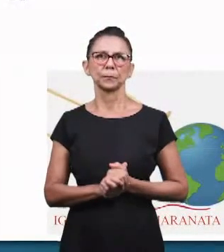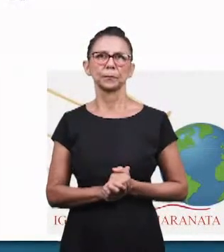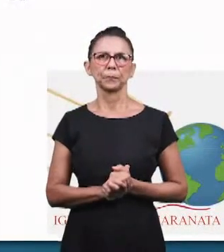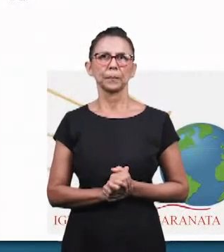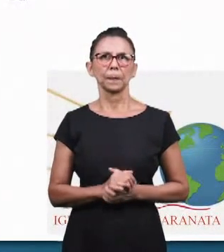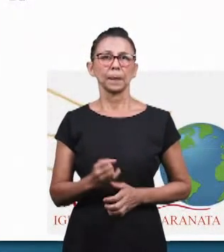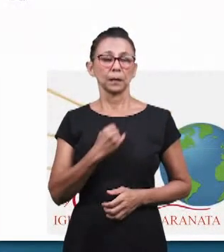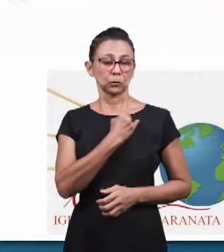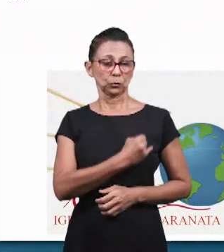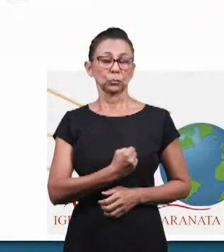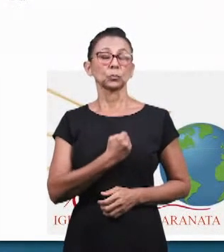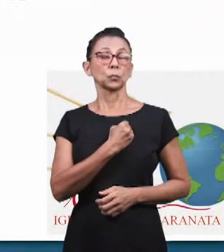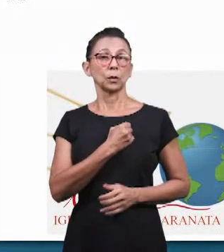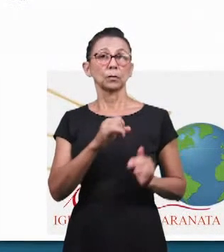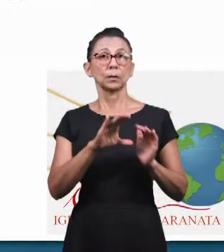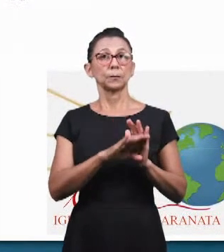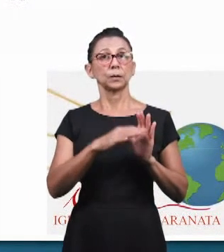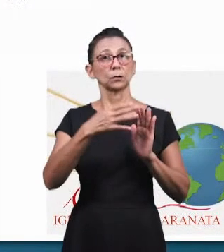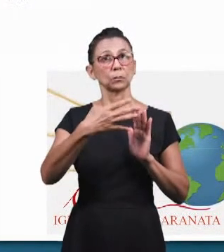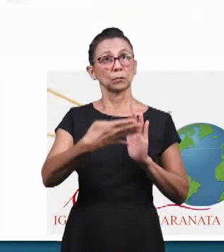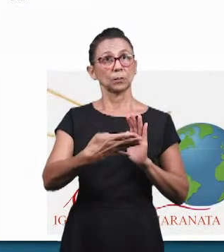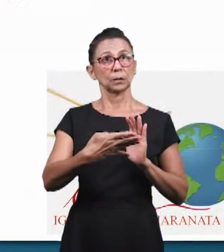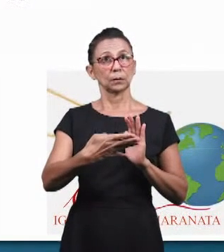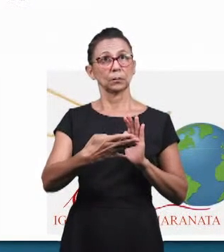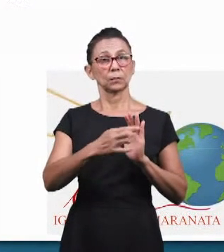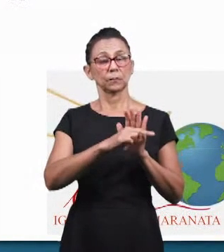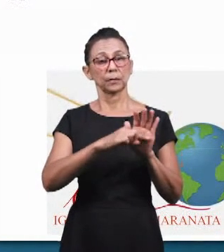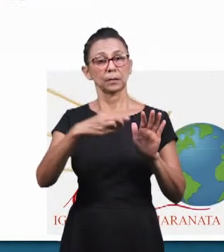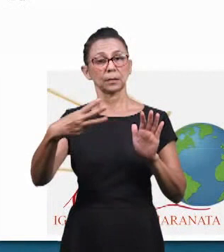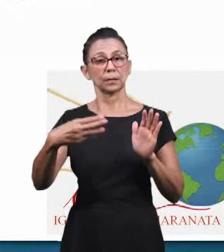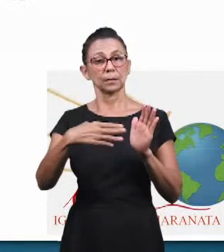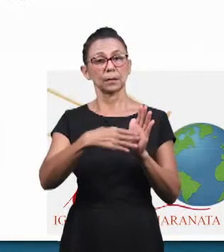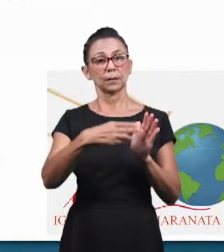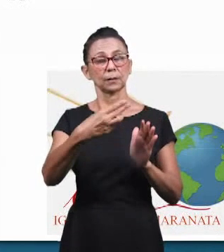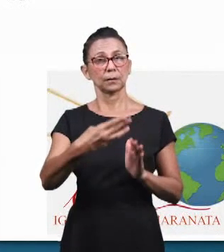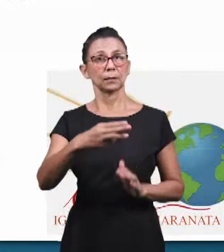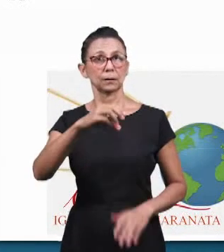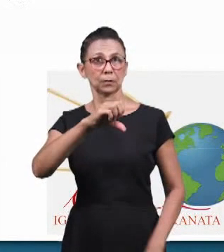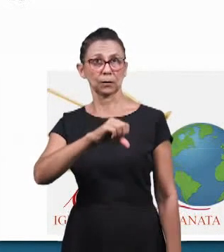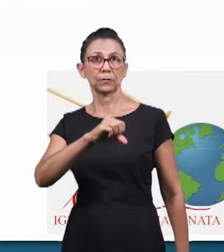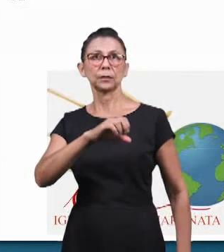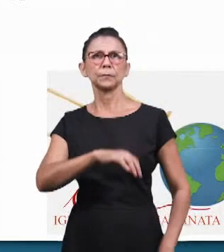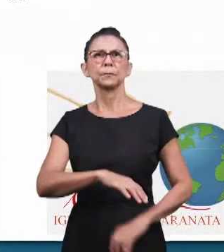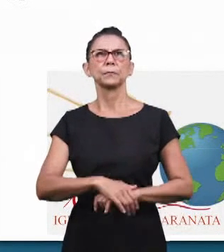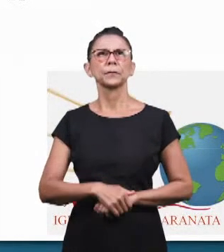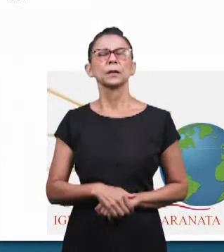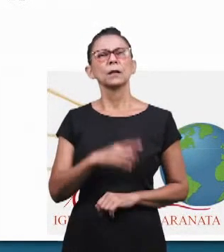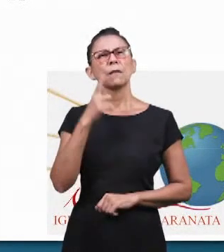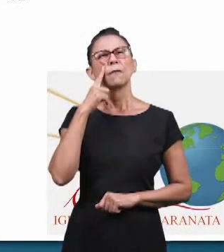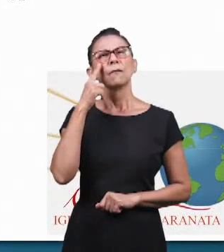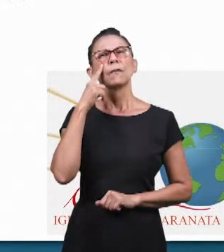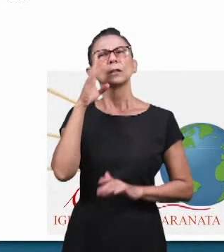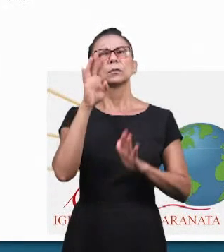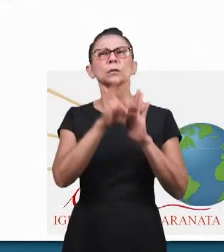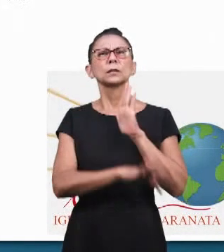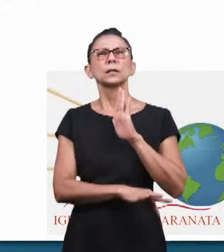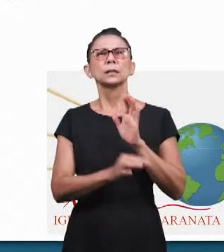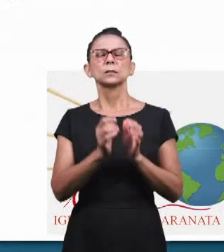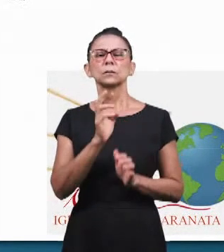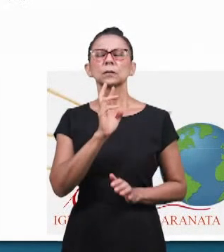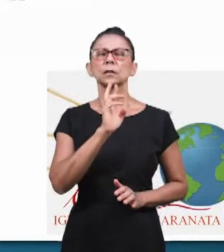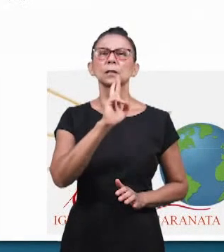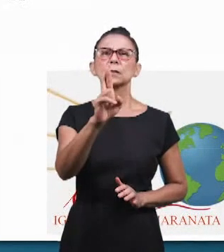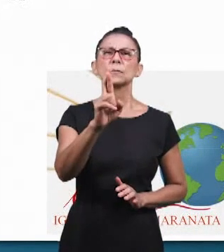o texto no Evangelho de João, capítulo 4, versos de 3 a 39, responda